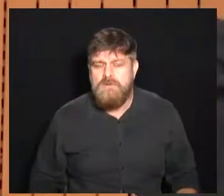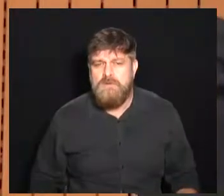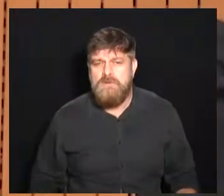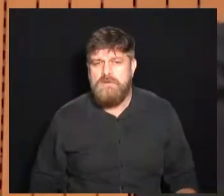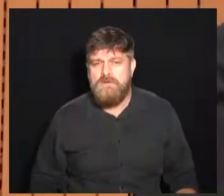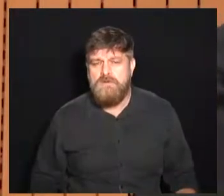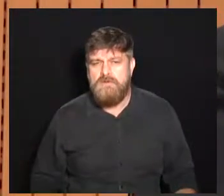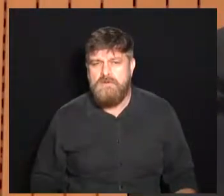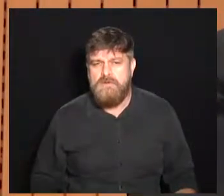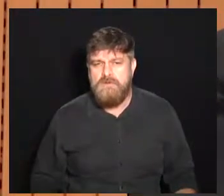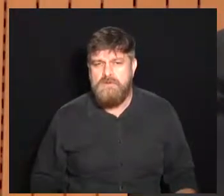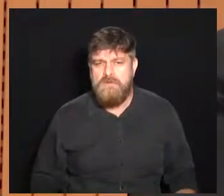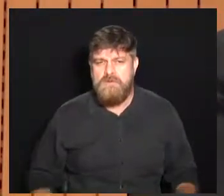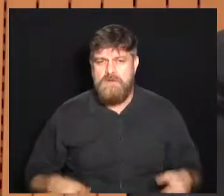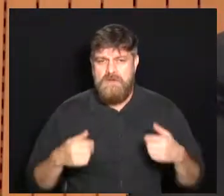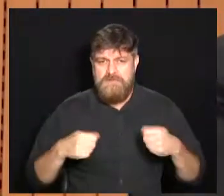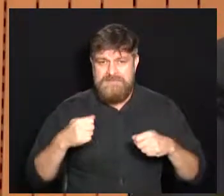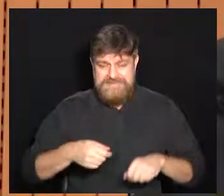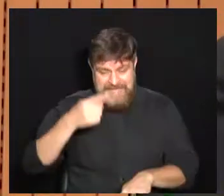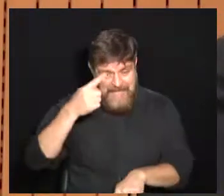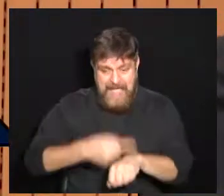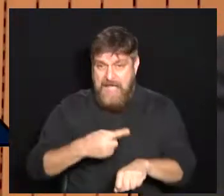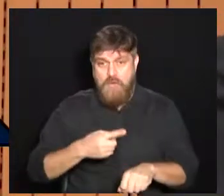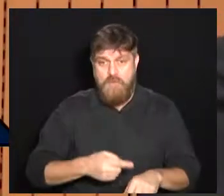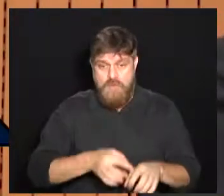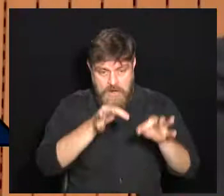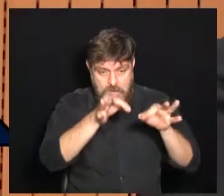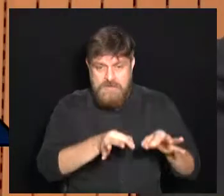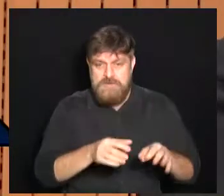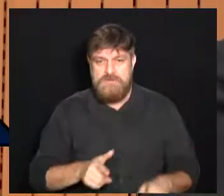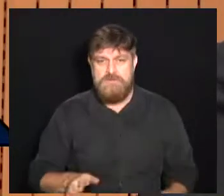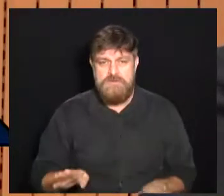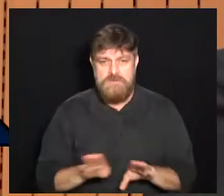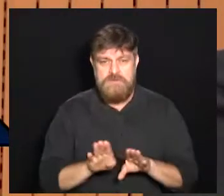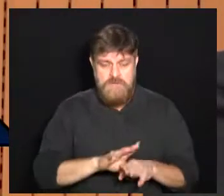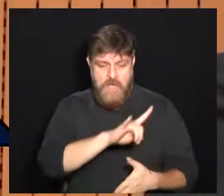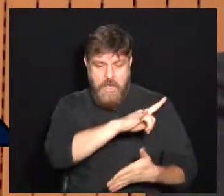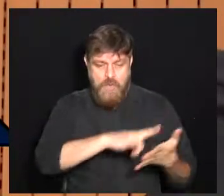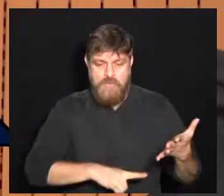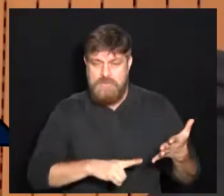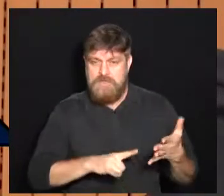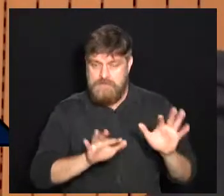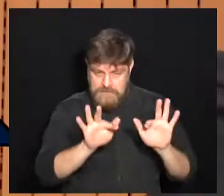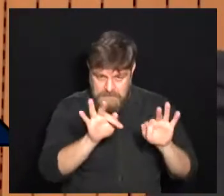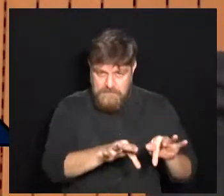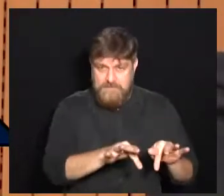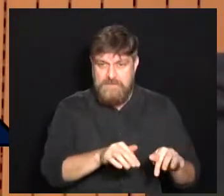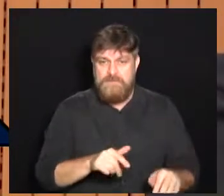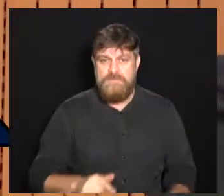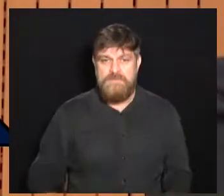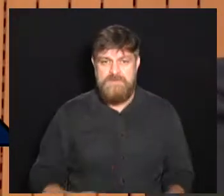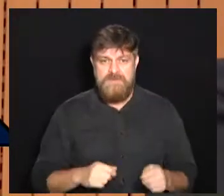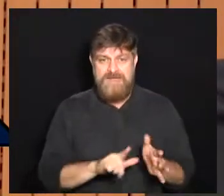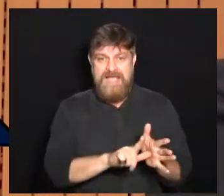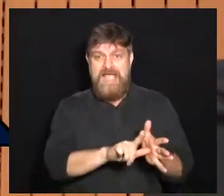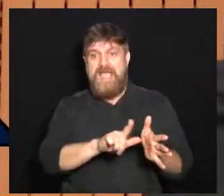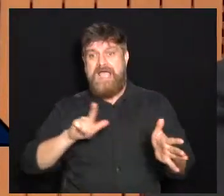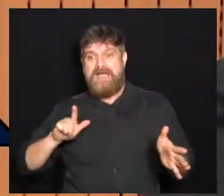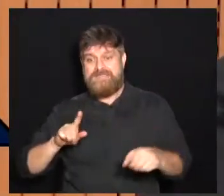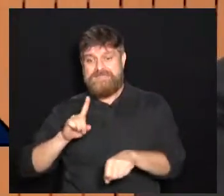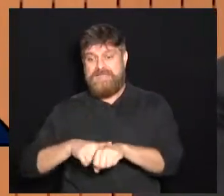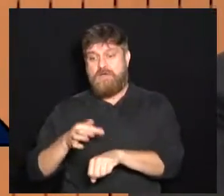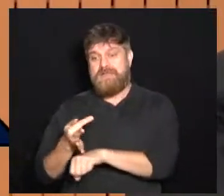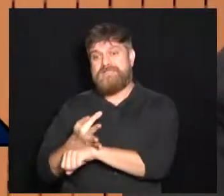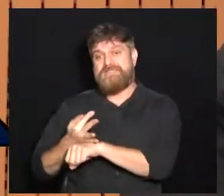Que talvez tenha que ser corrigido imediatamente, que os encerramentos dos contratos têm que ser previstos para o momento do recesso,